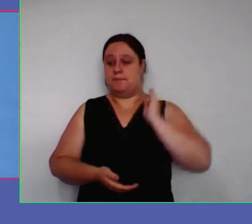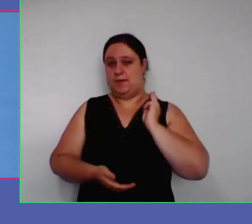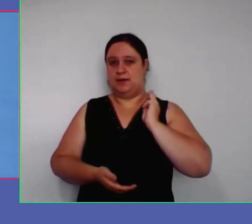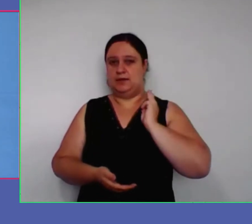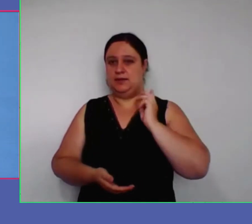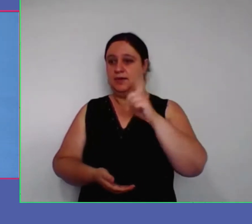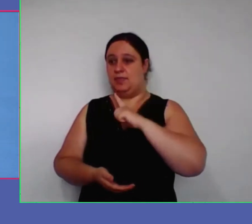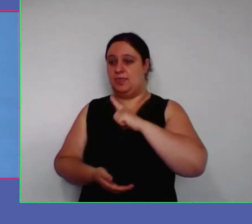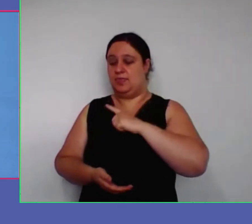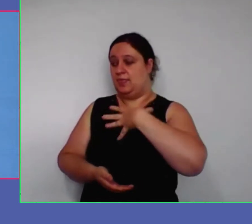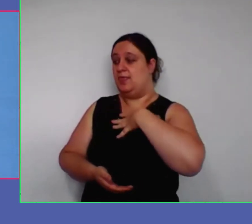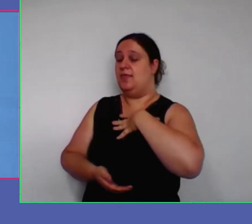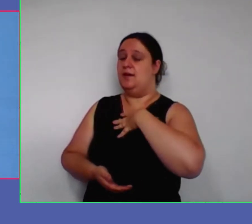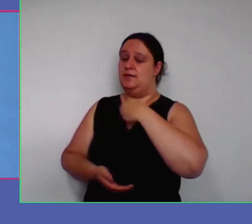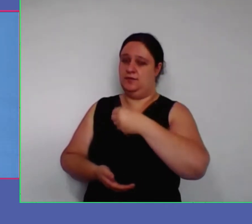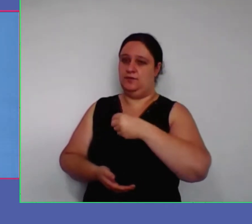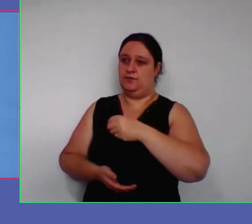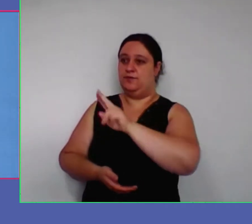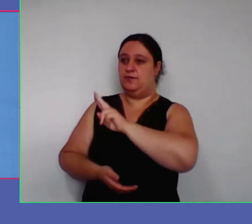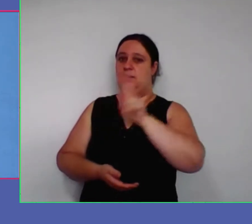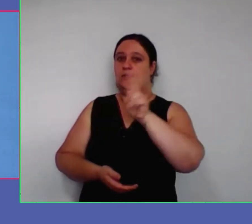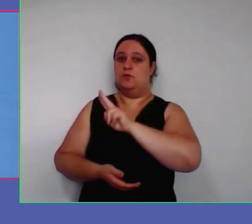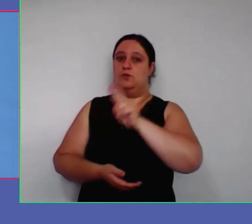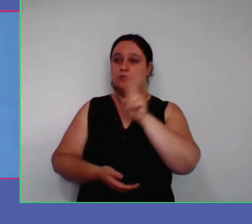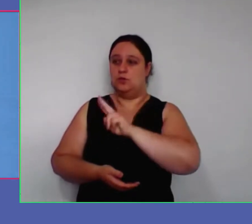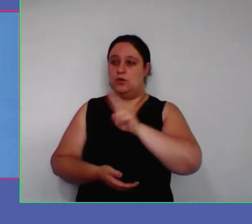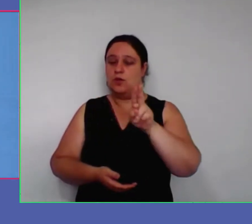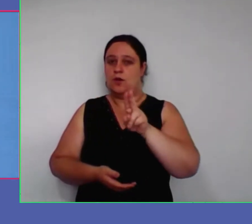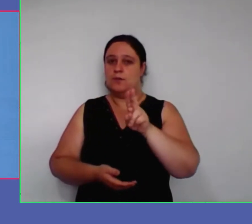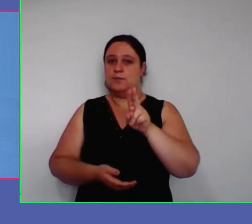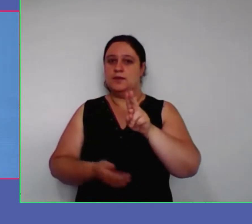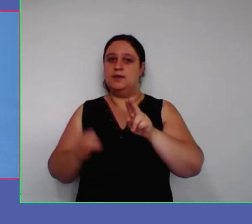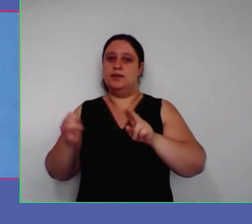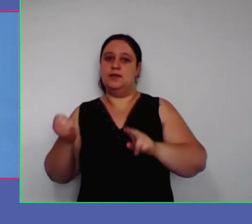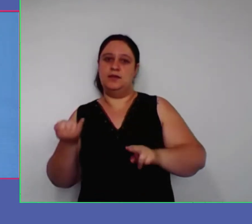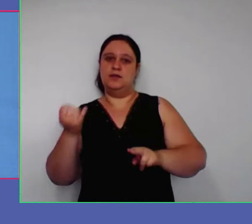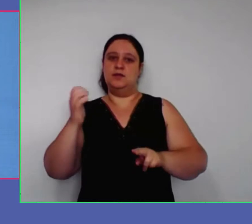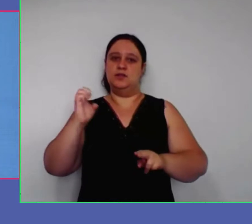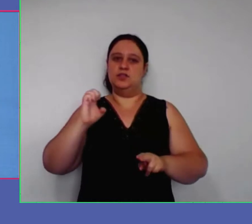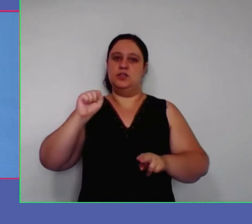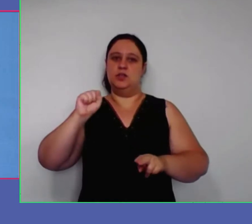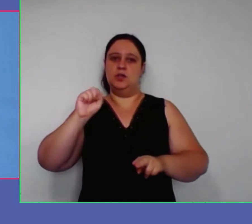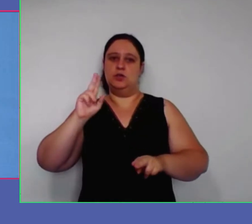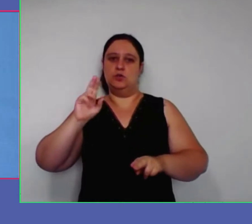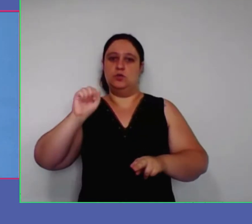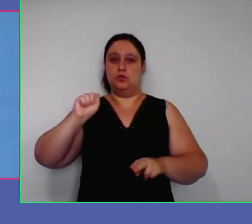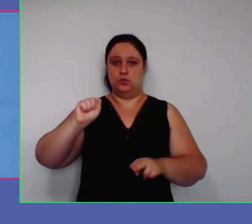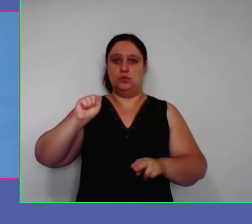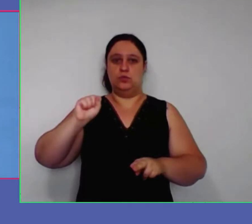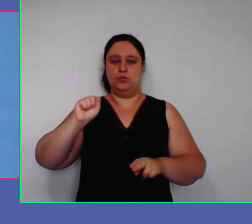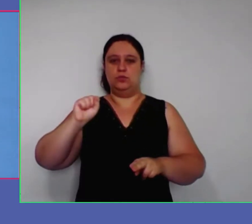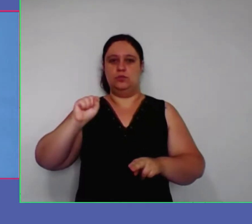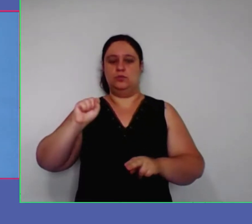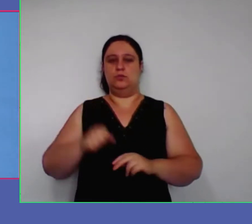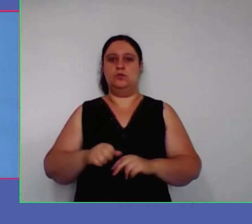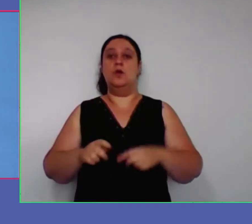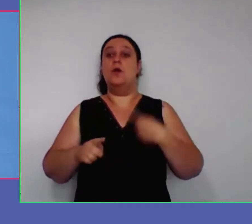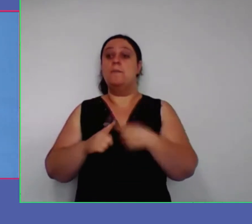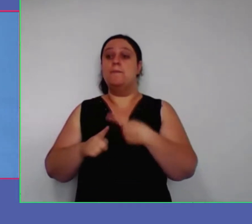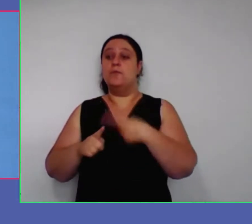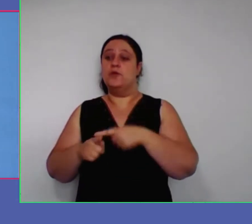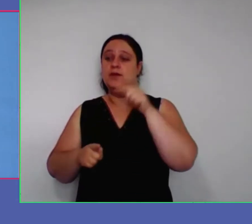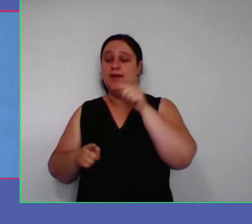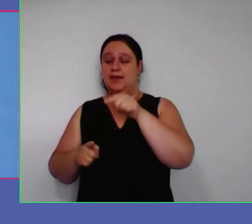e lhe porás o nome de Jesus, porque ele salvará o seu